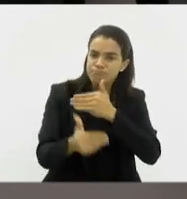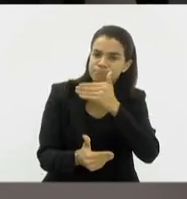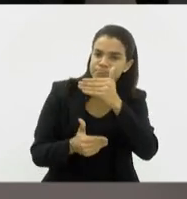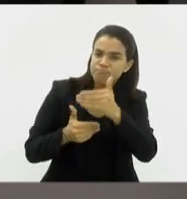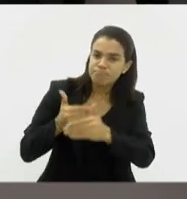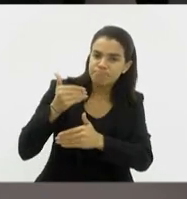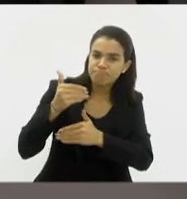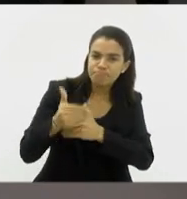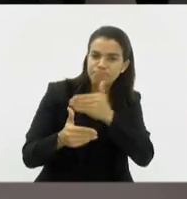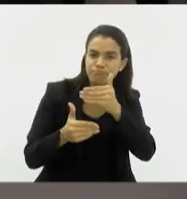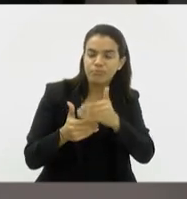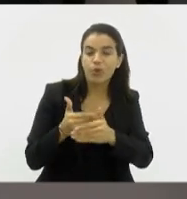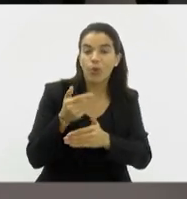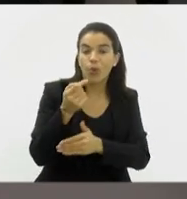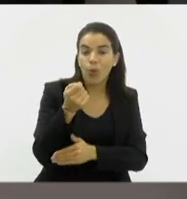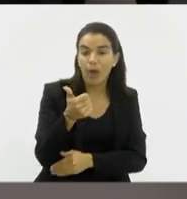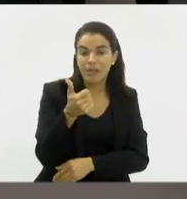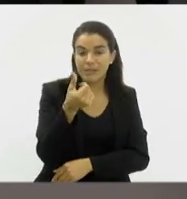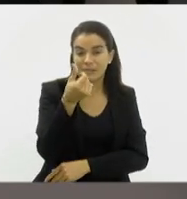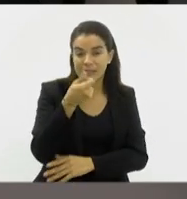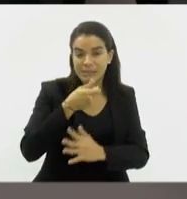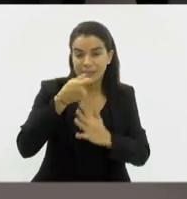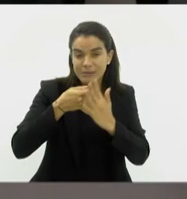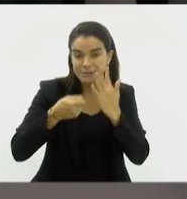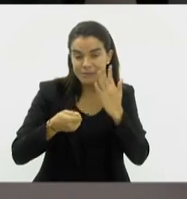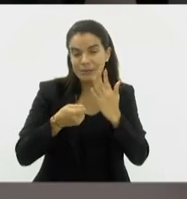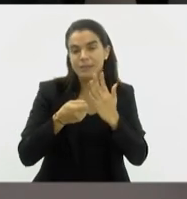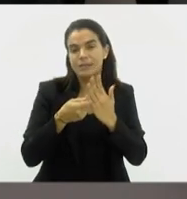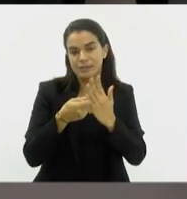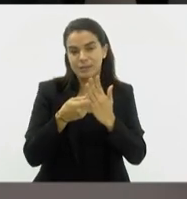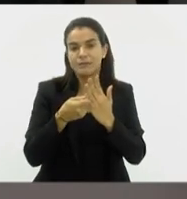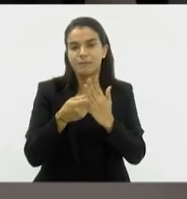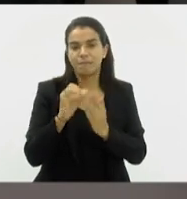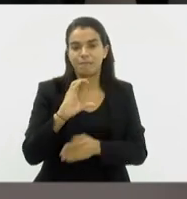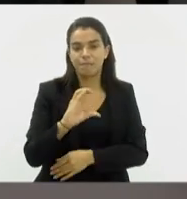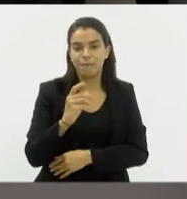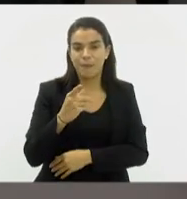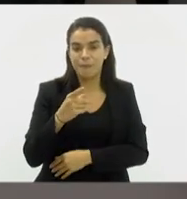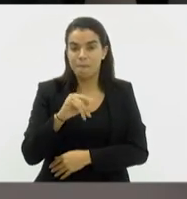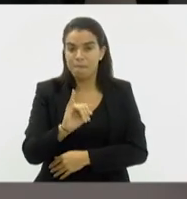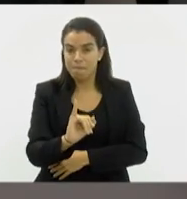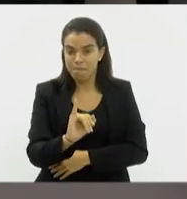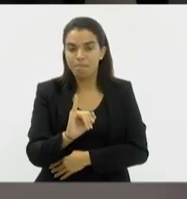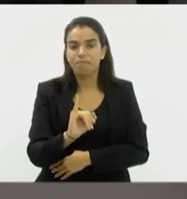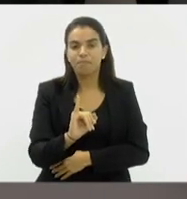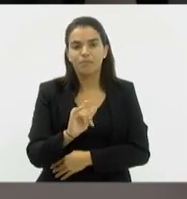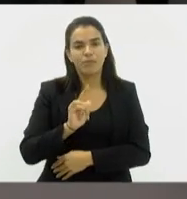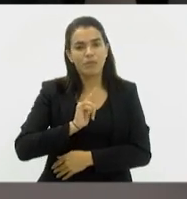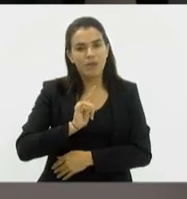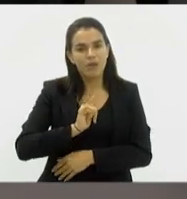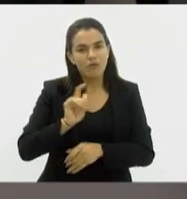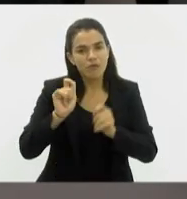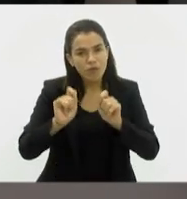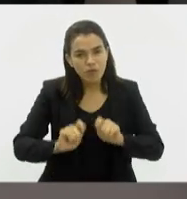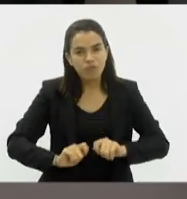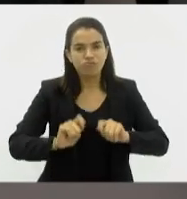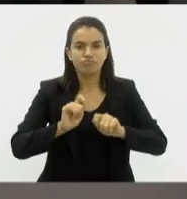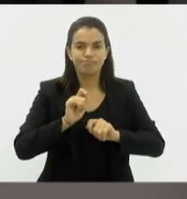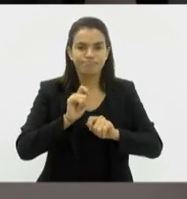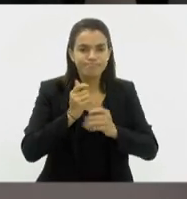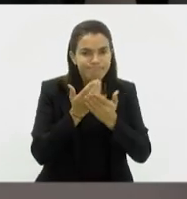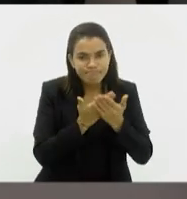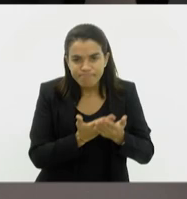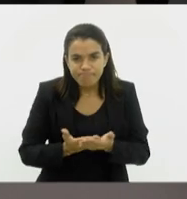desses quase se meses de reuniões de da da referida CPI onde a gente pode teve condições de se debruçar sobre o